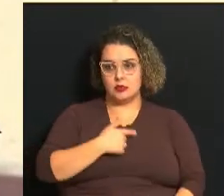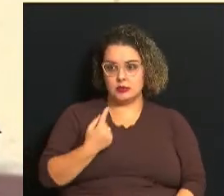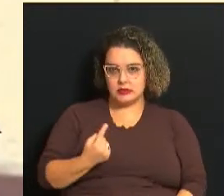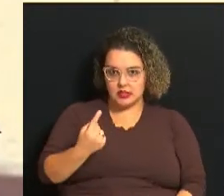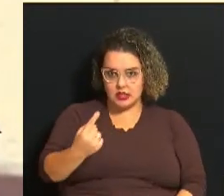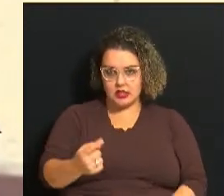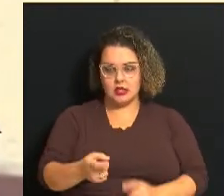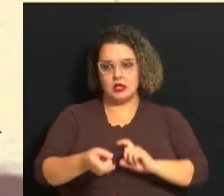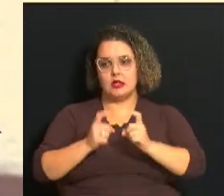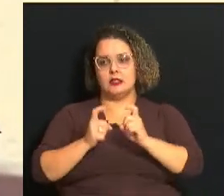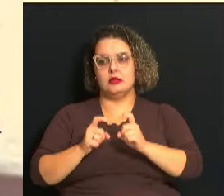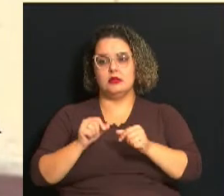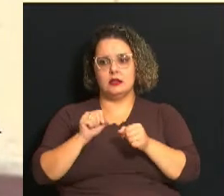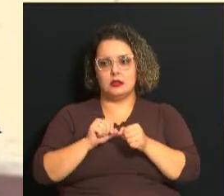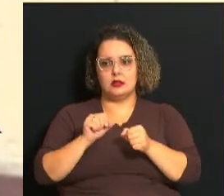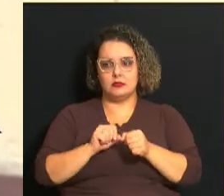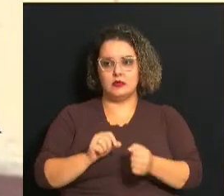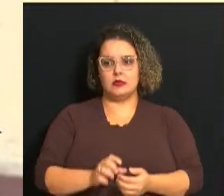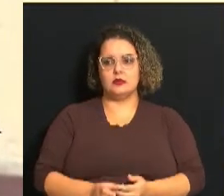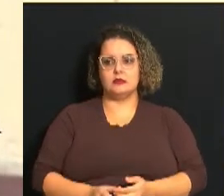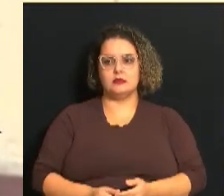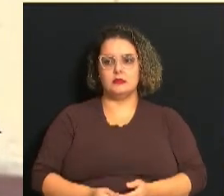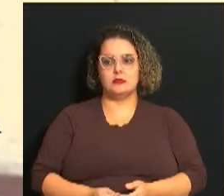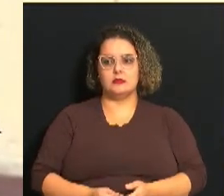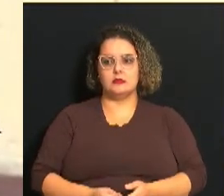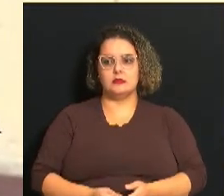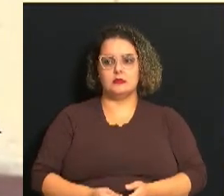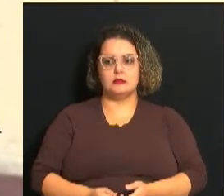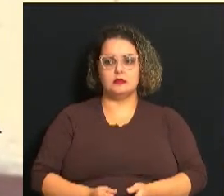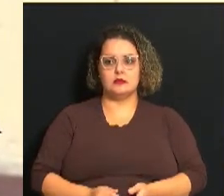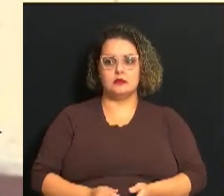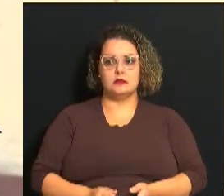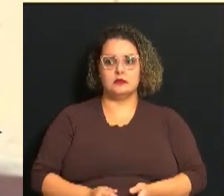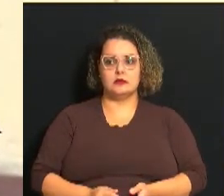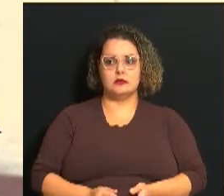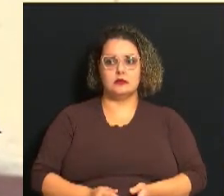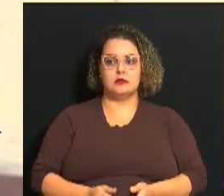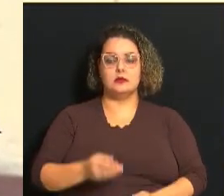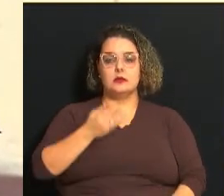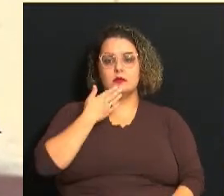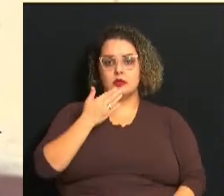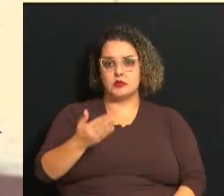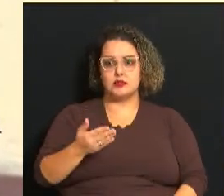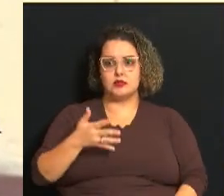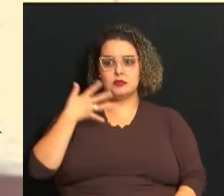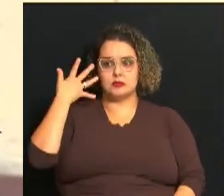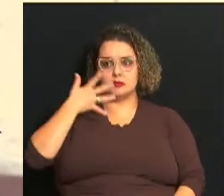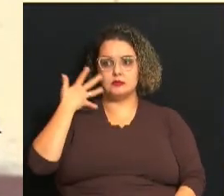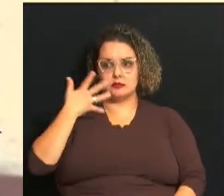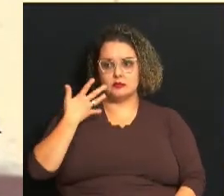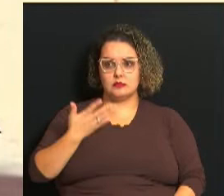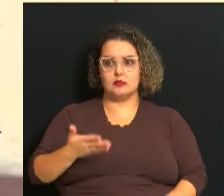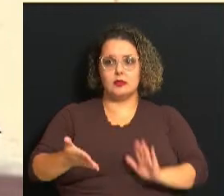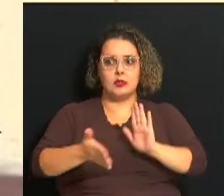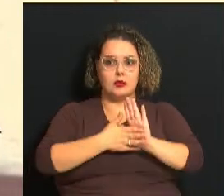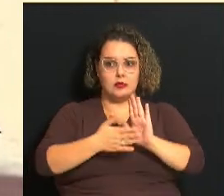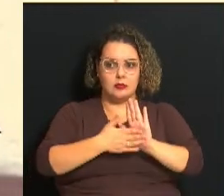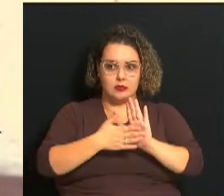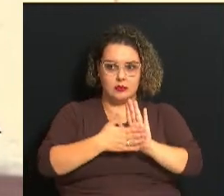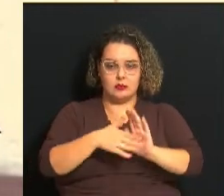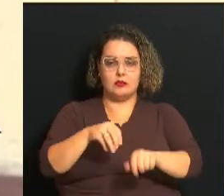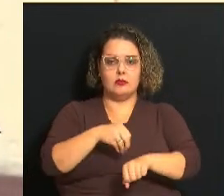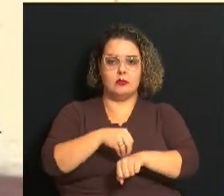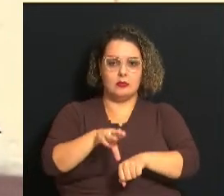a gente tem feito tem solicitado aos nossos debatedores alguma proposta algum